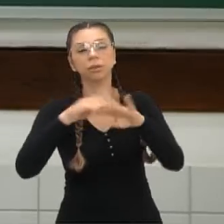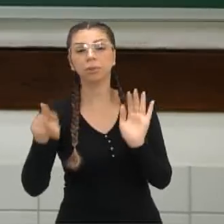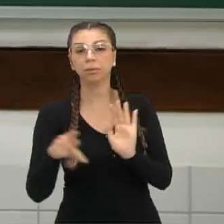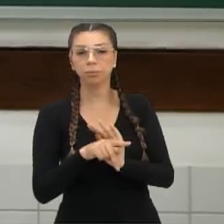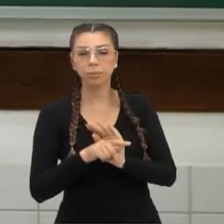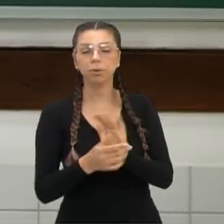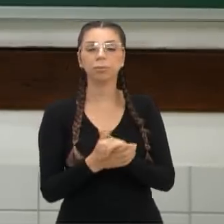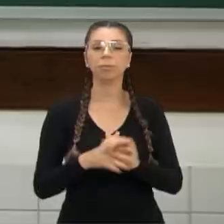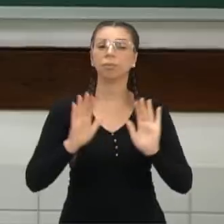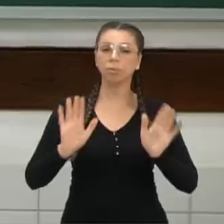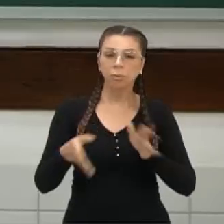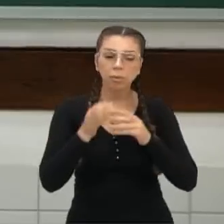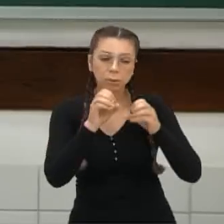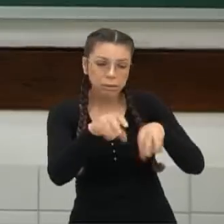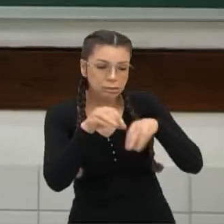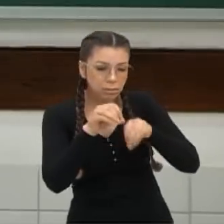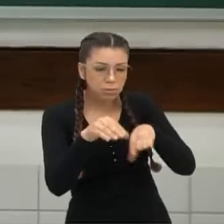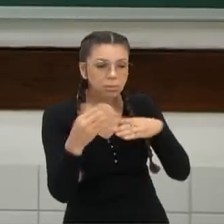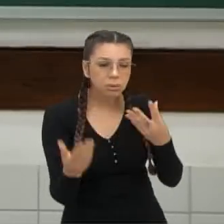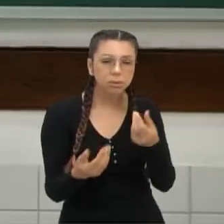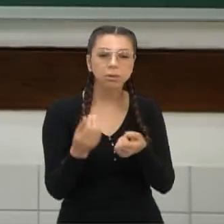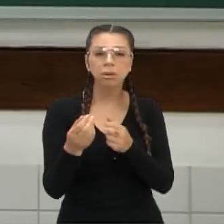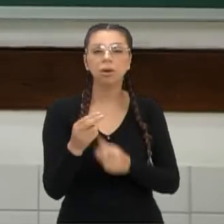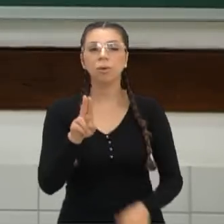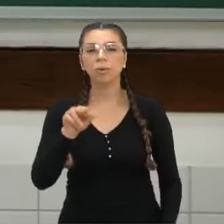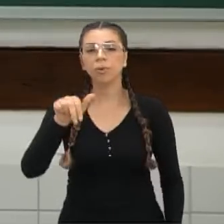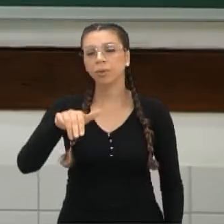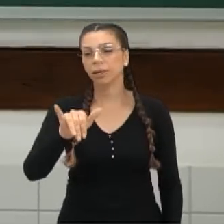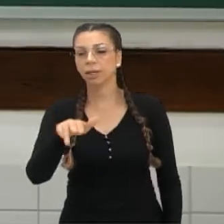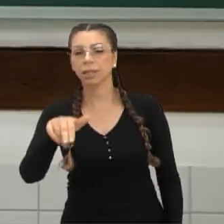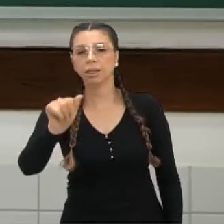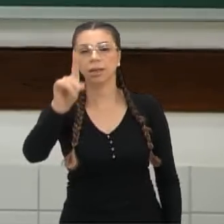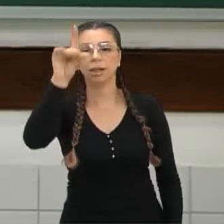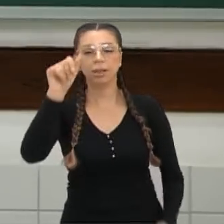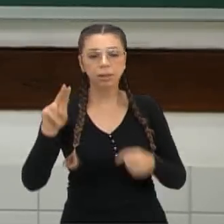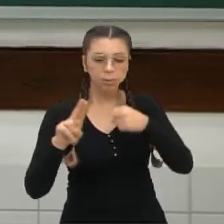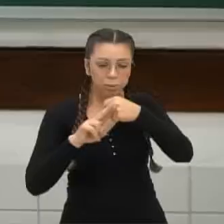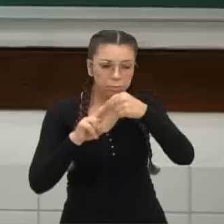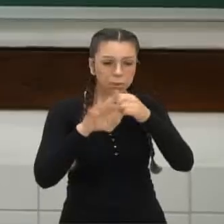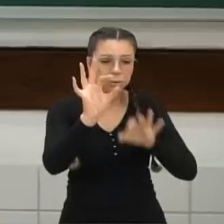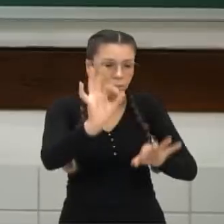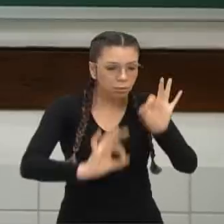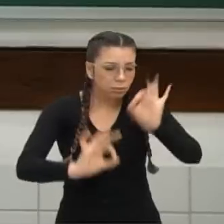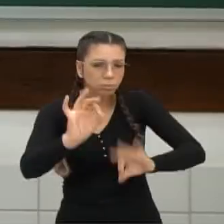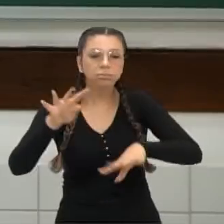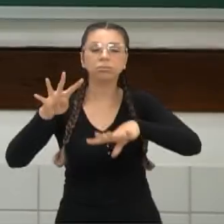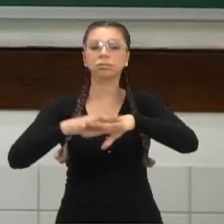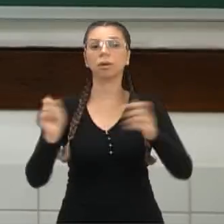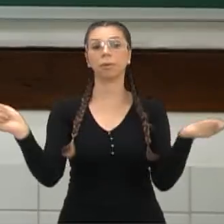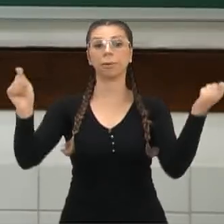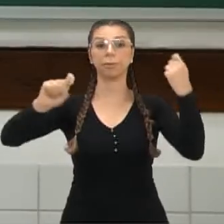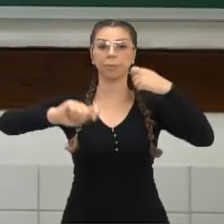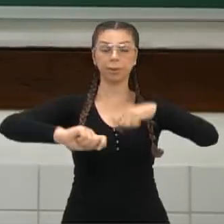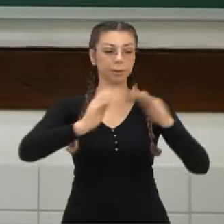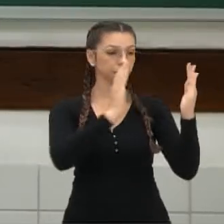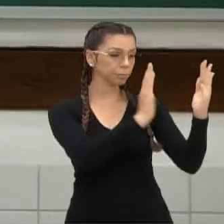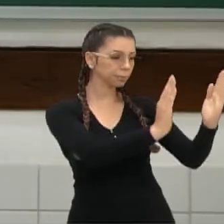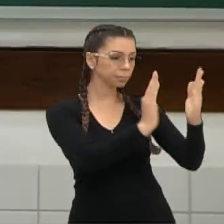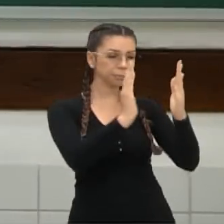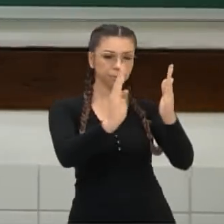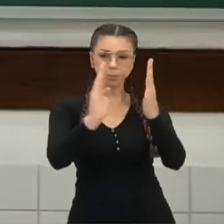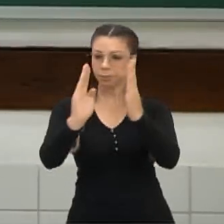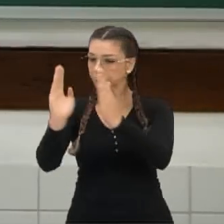falei para vocês que essas unidades, essas organizações matemáticas, elas precisam ter um padrão, porque